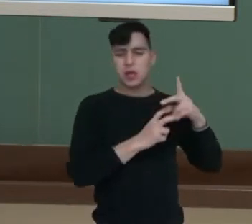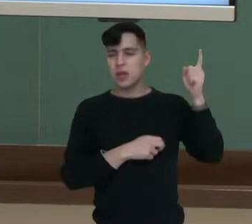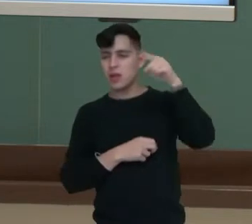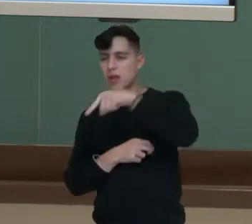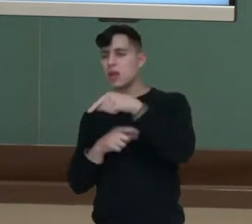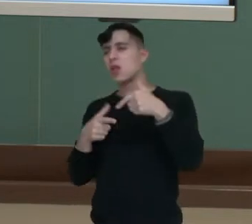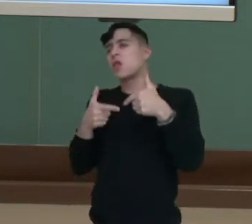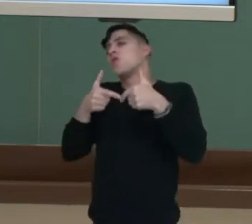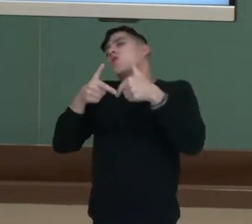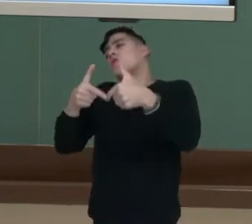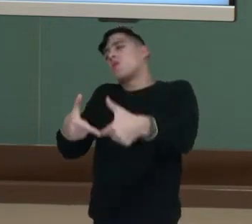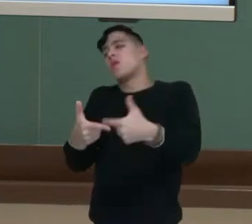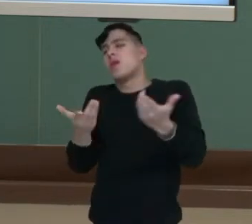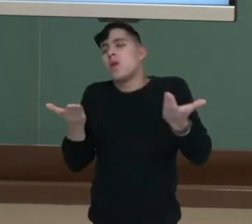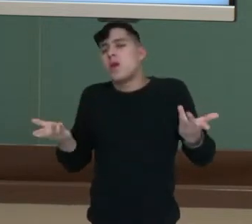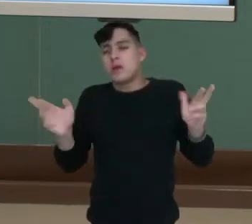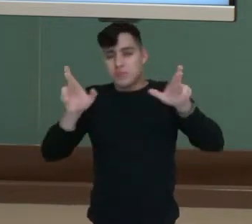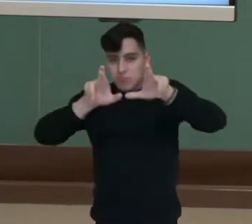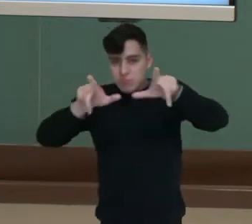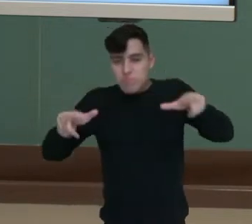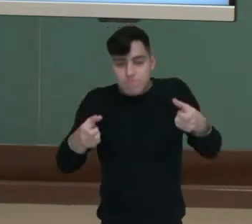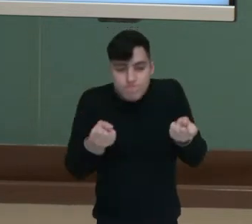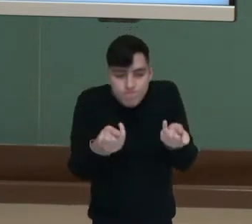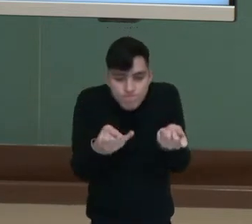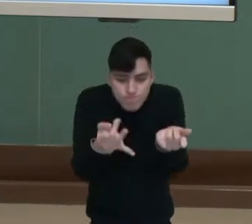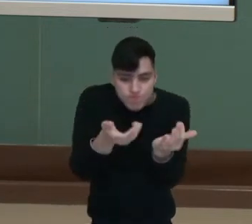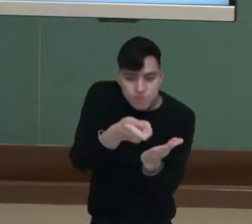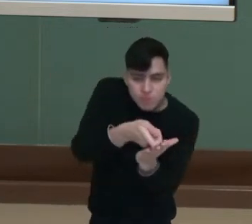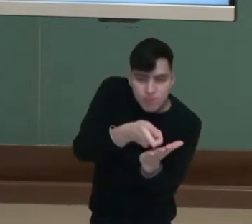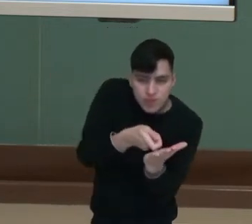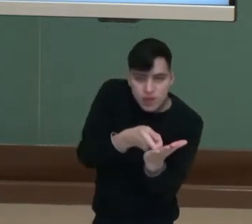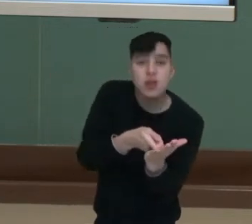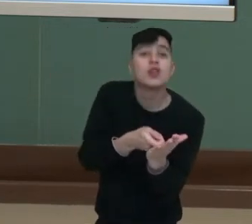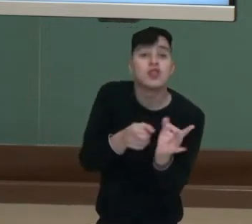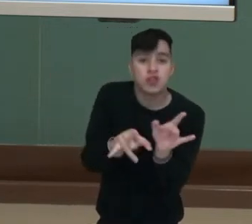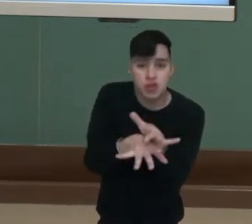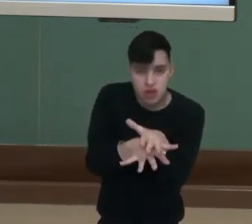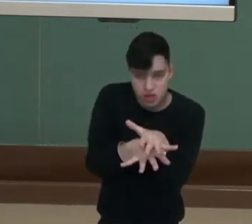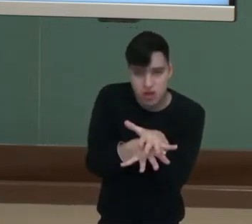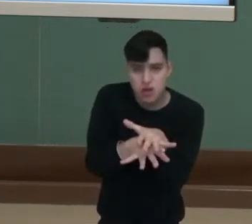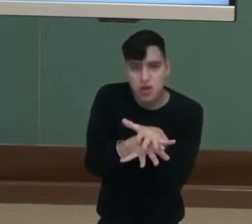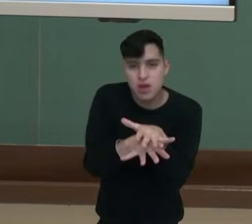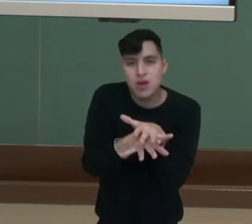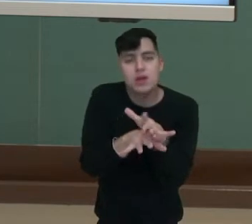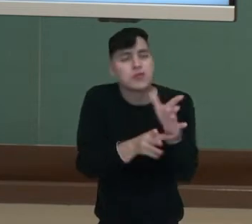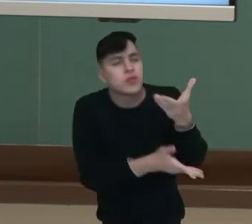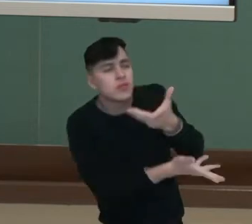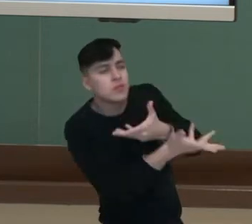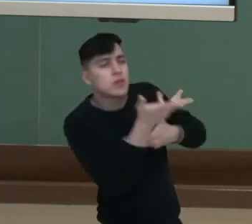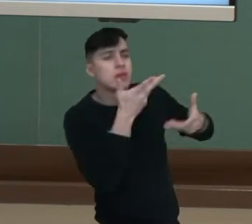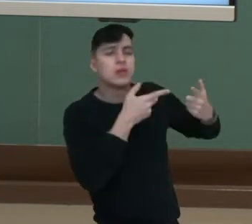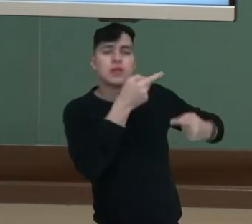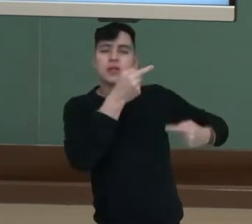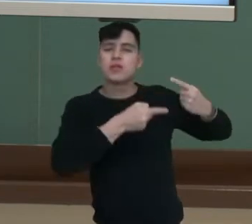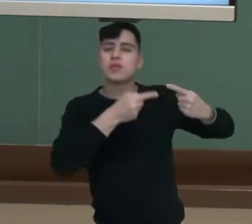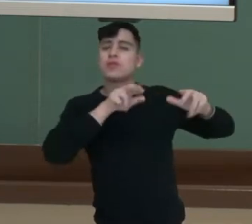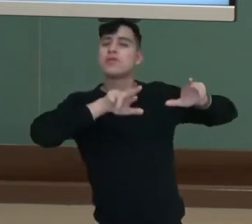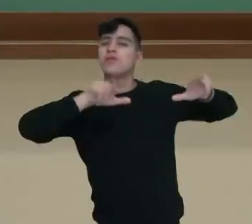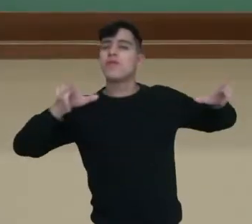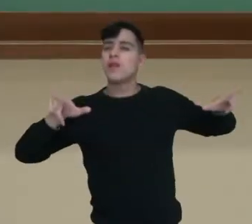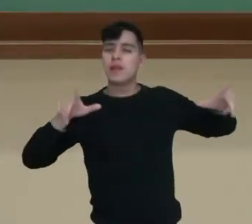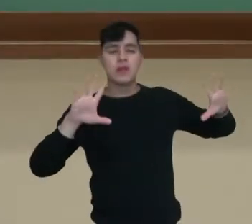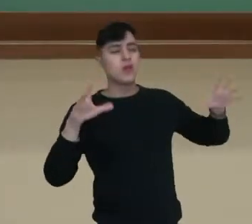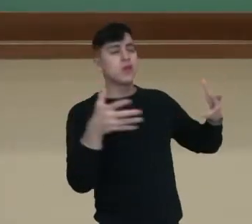lutar? Descreva em seu caderno e, na sequência, compartilhe e discute a diferença entre os